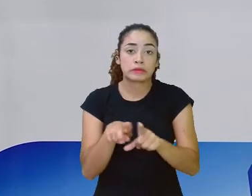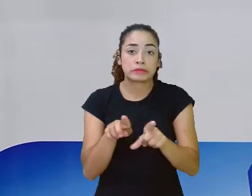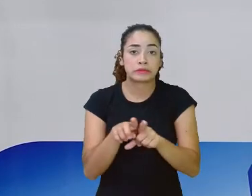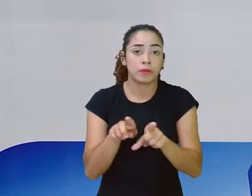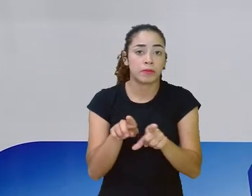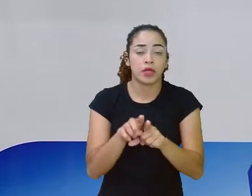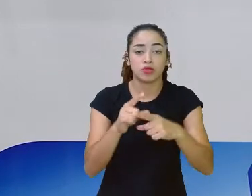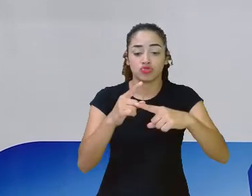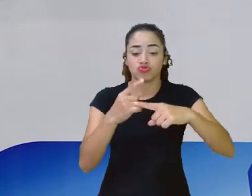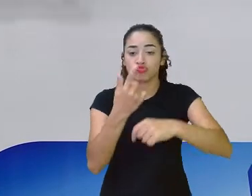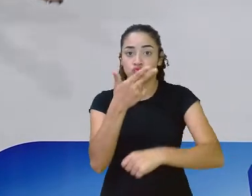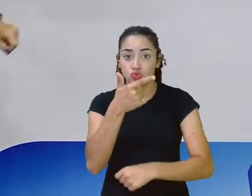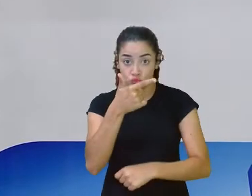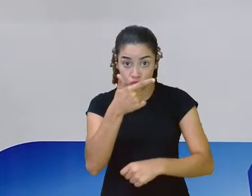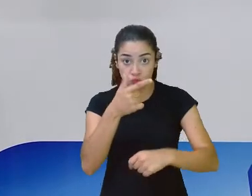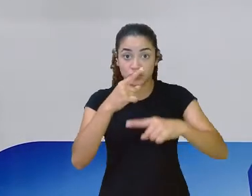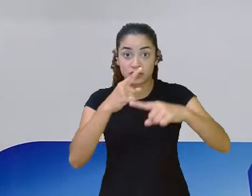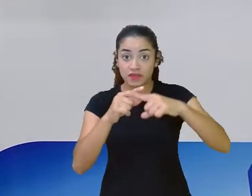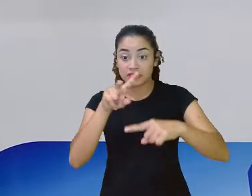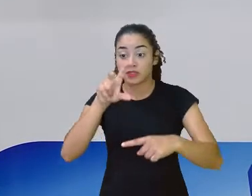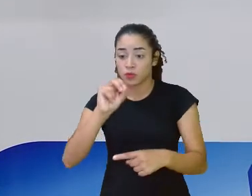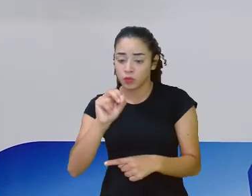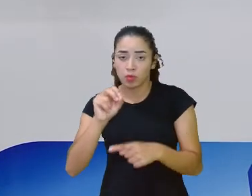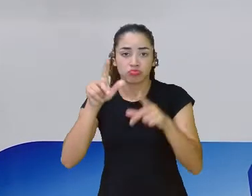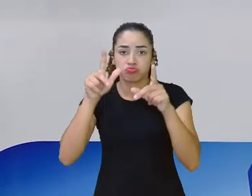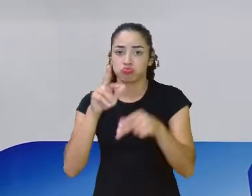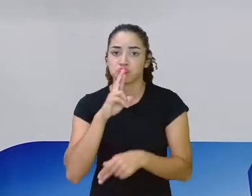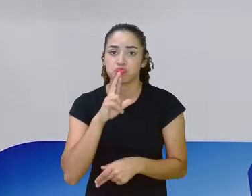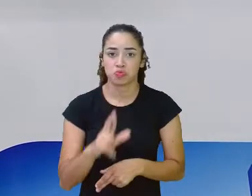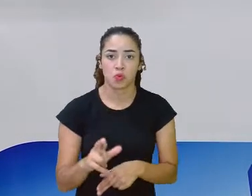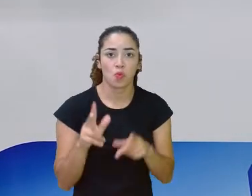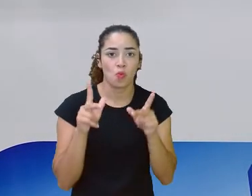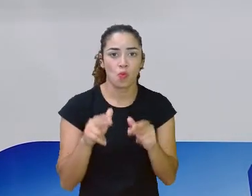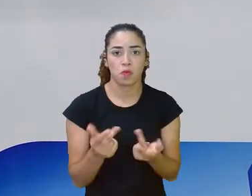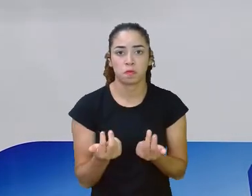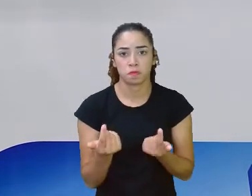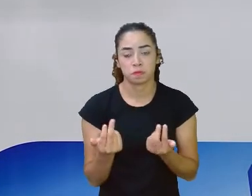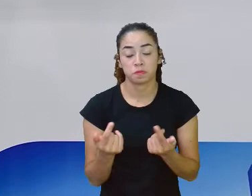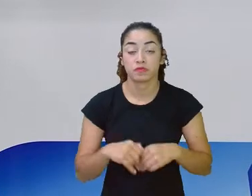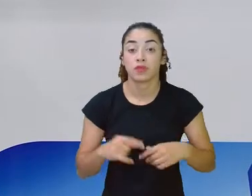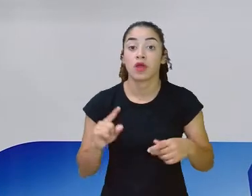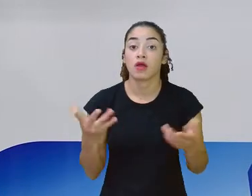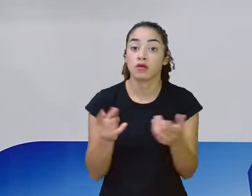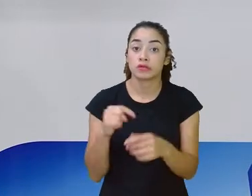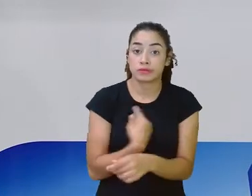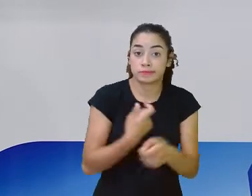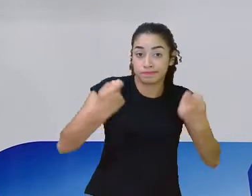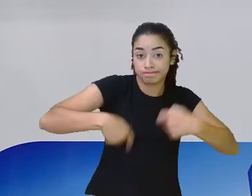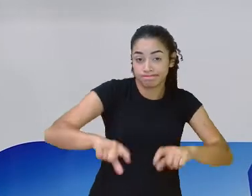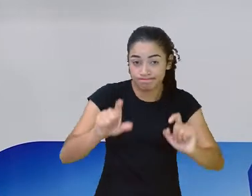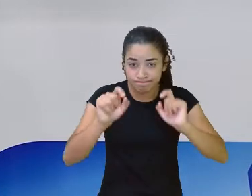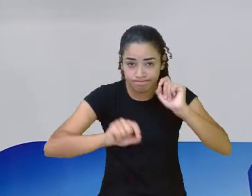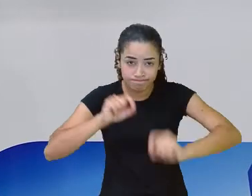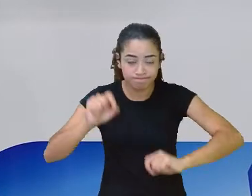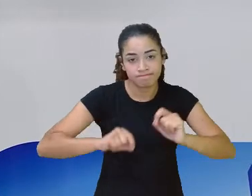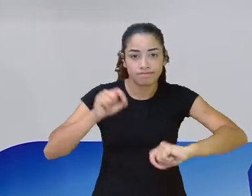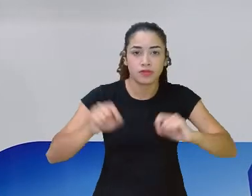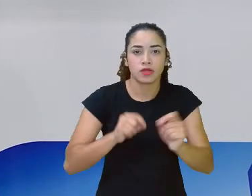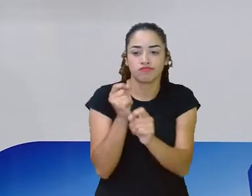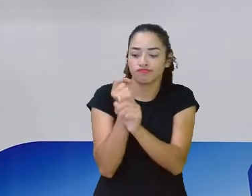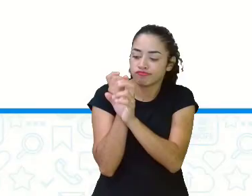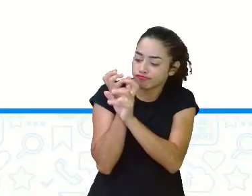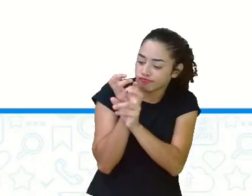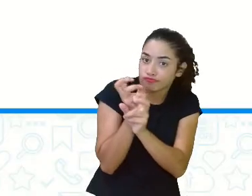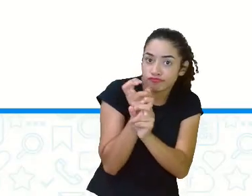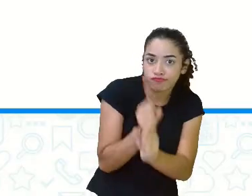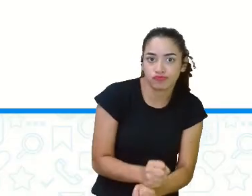vezes 50, a gente vai chegar ao mesmo resultado. Então, o que é que a gente precisa fazer agora? Juntar todas essas quantidades.